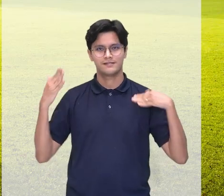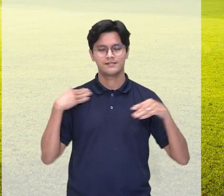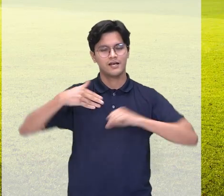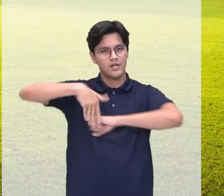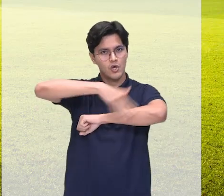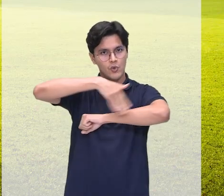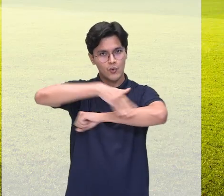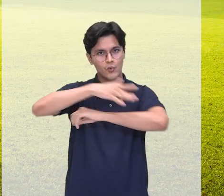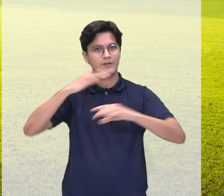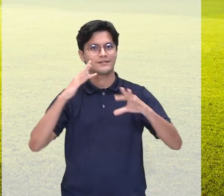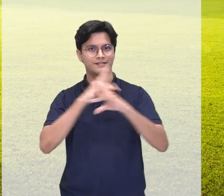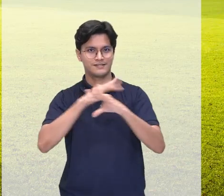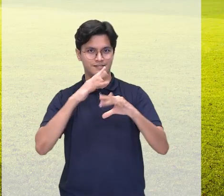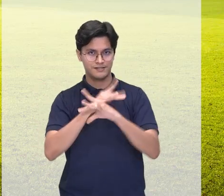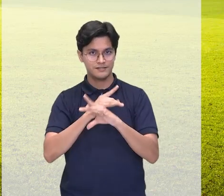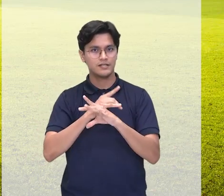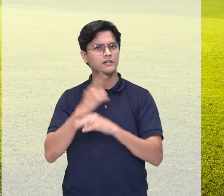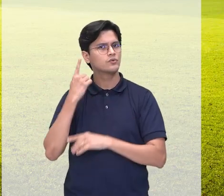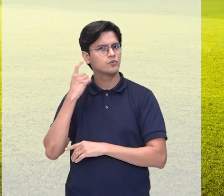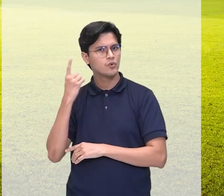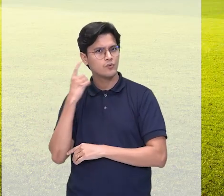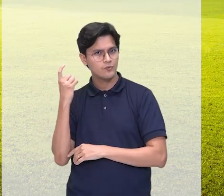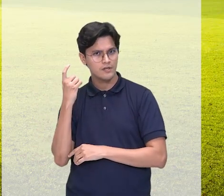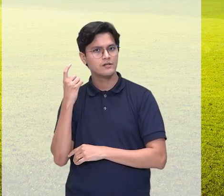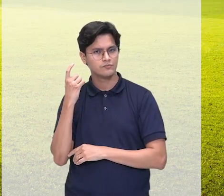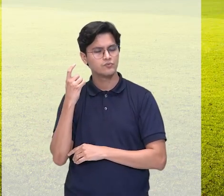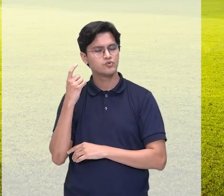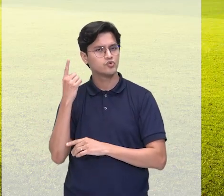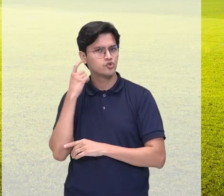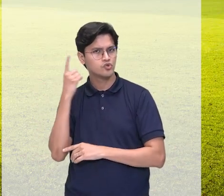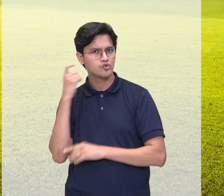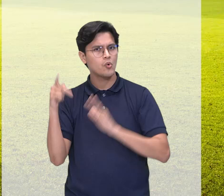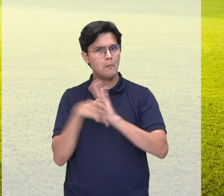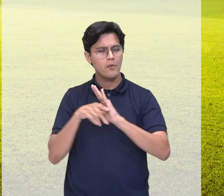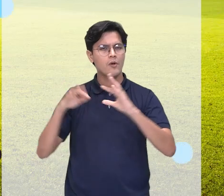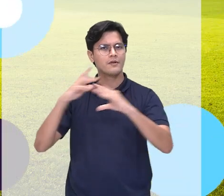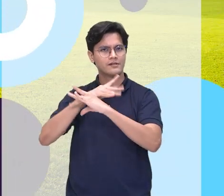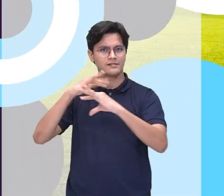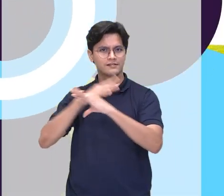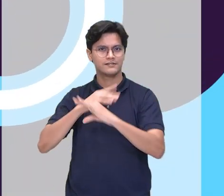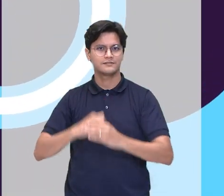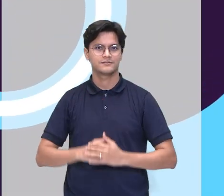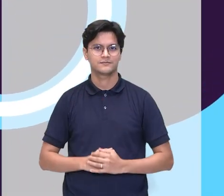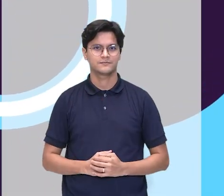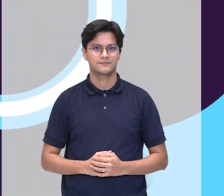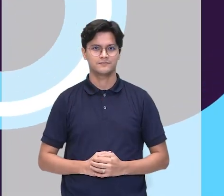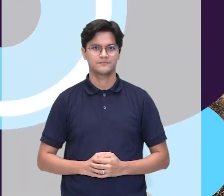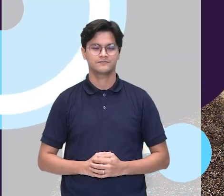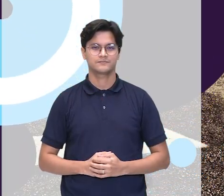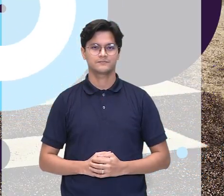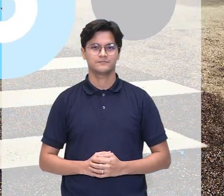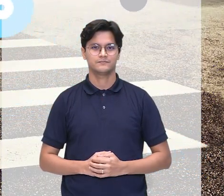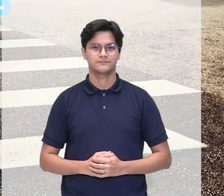Vamos ouvir um pouco esses sons, esses ruídos da cidade.